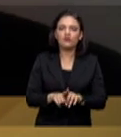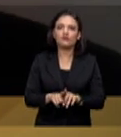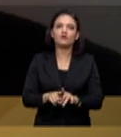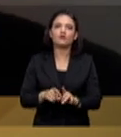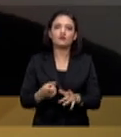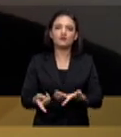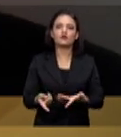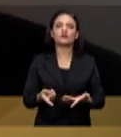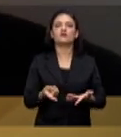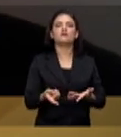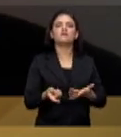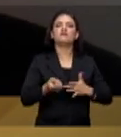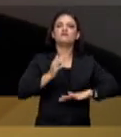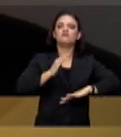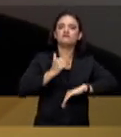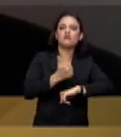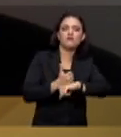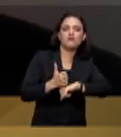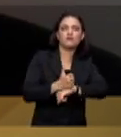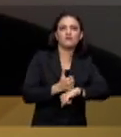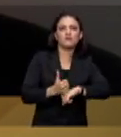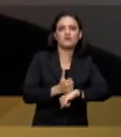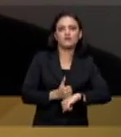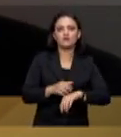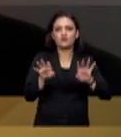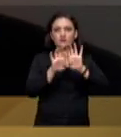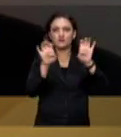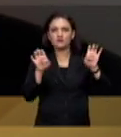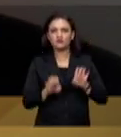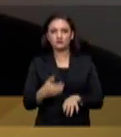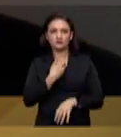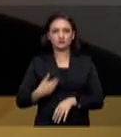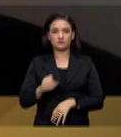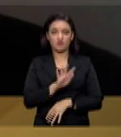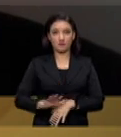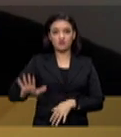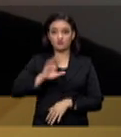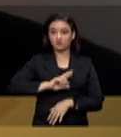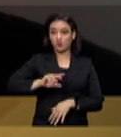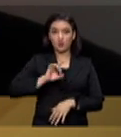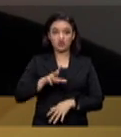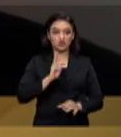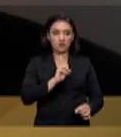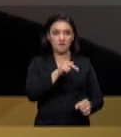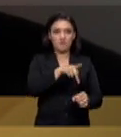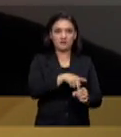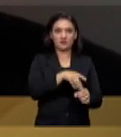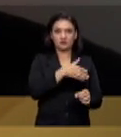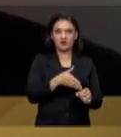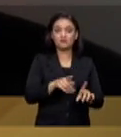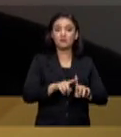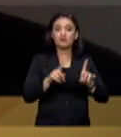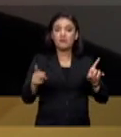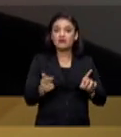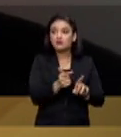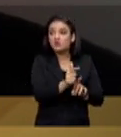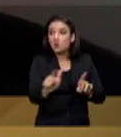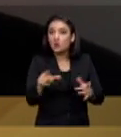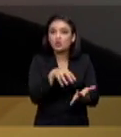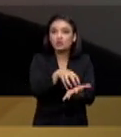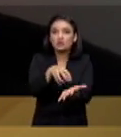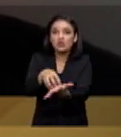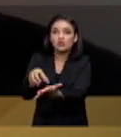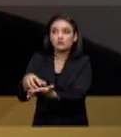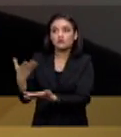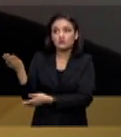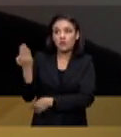federal, não era restrita à Petrobras S.A., mas à extensa gama de órgãos públicos em que